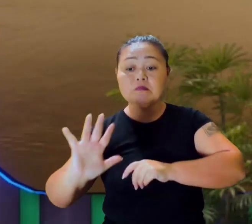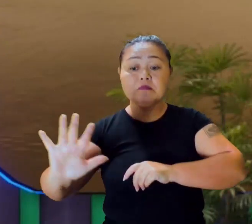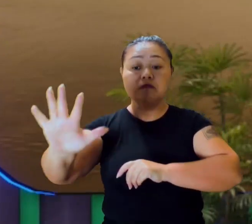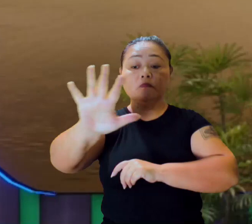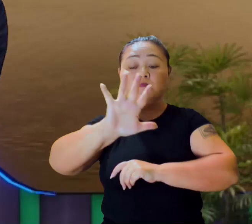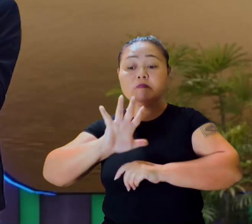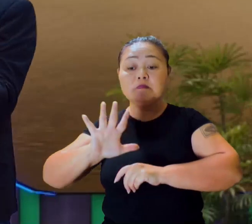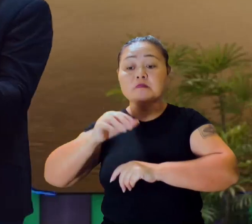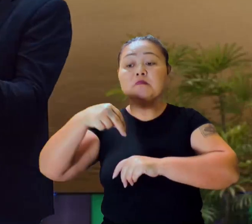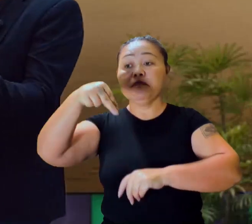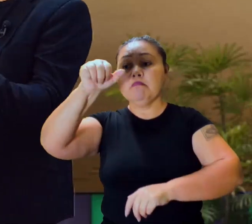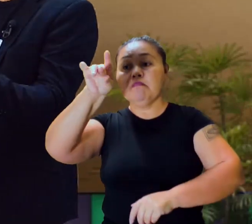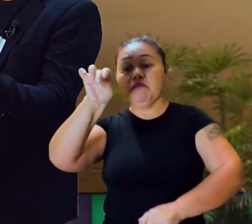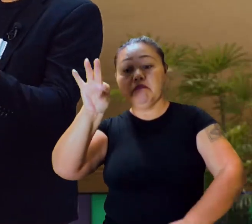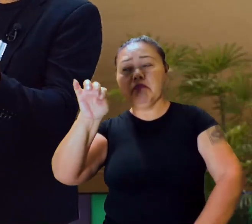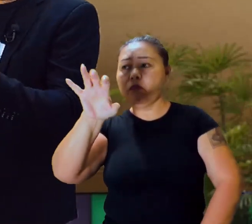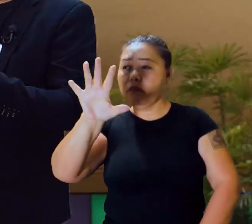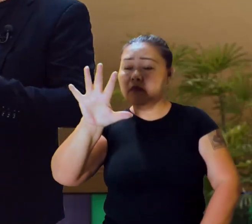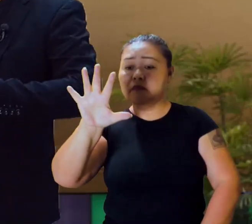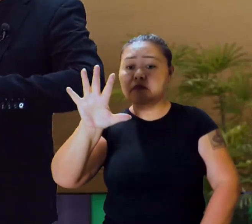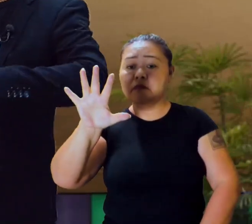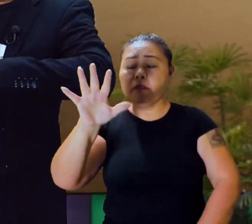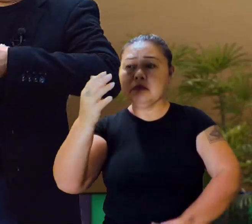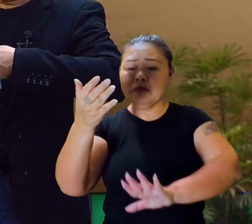física da região do Nordeste.